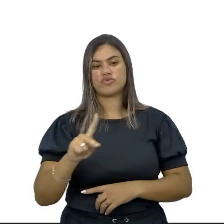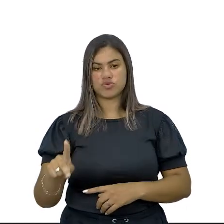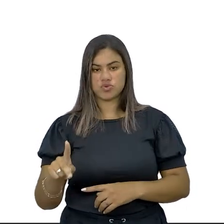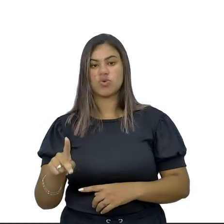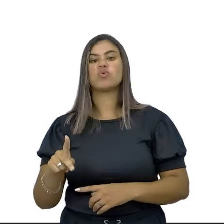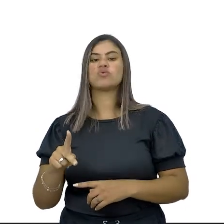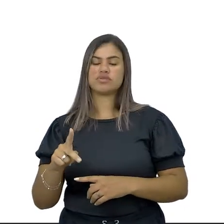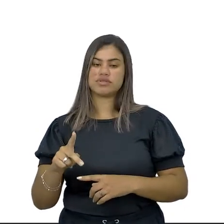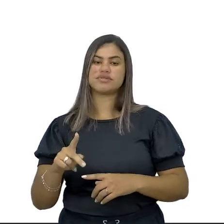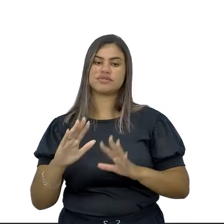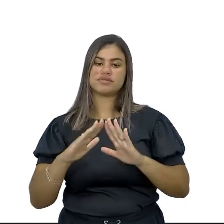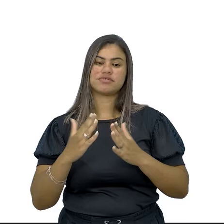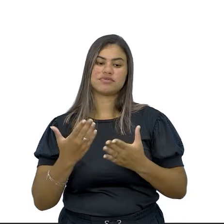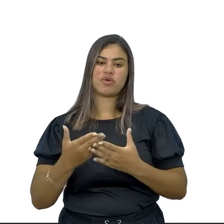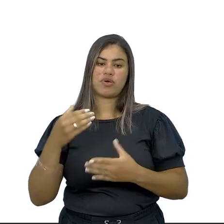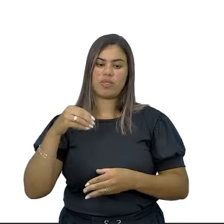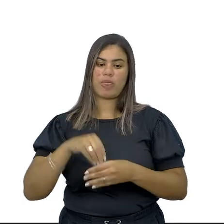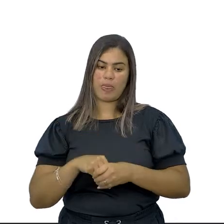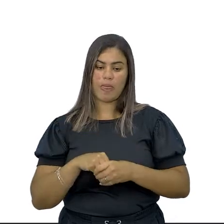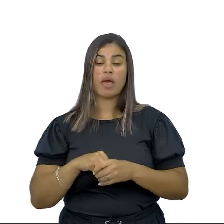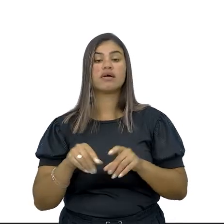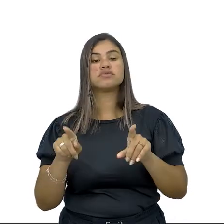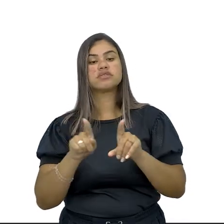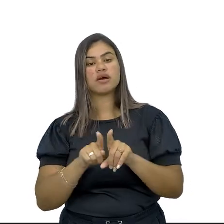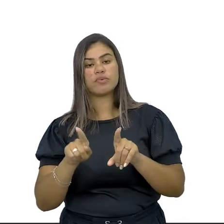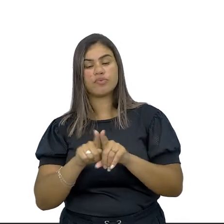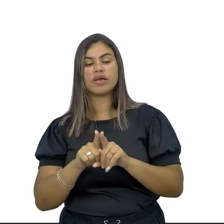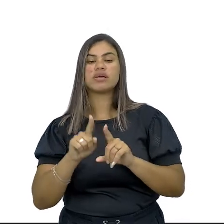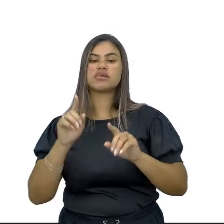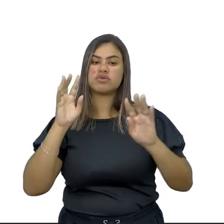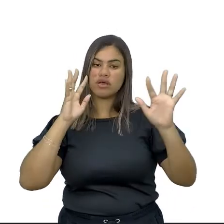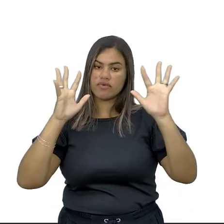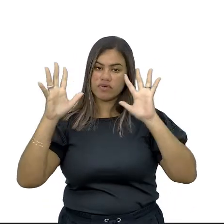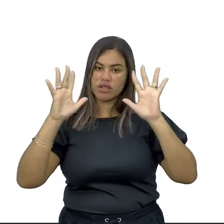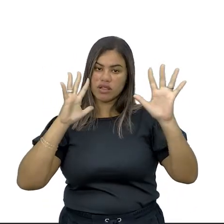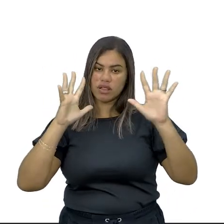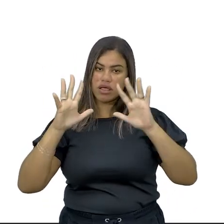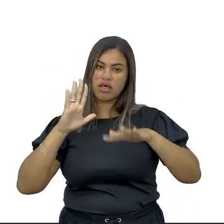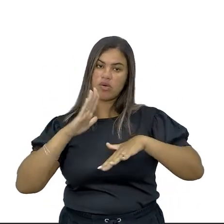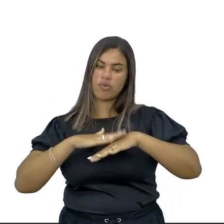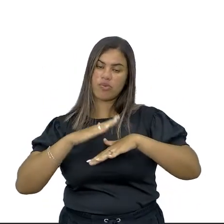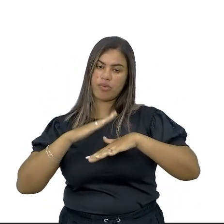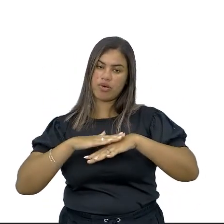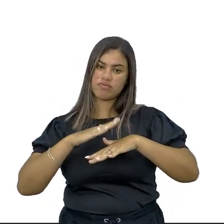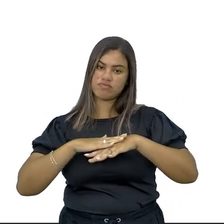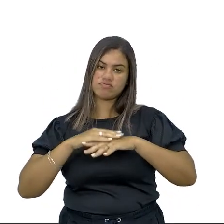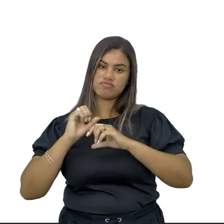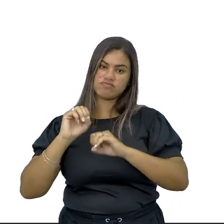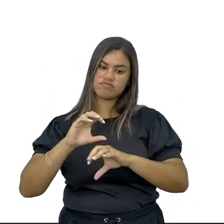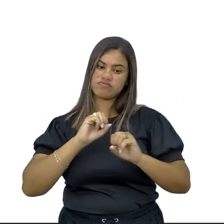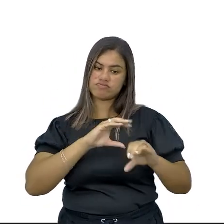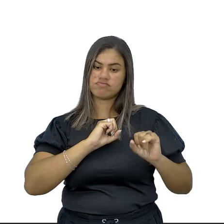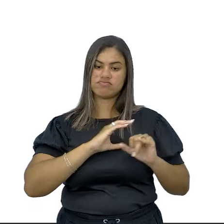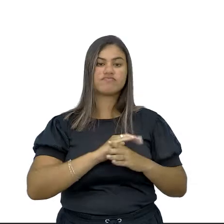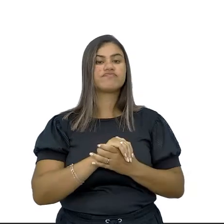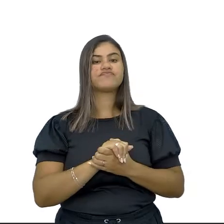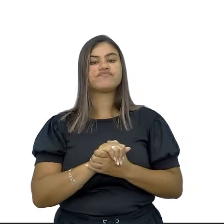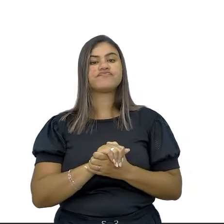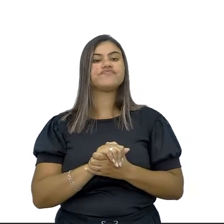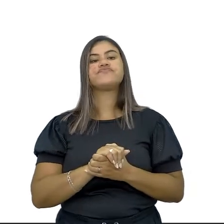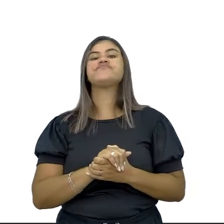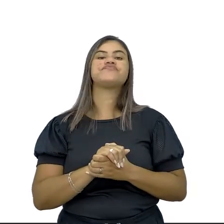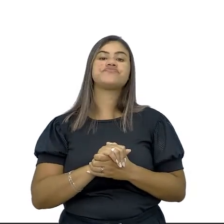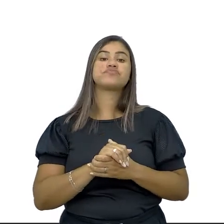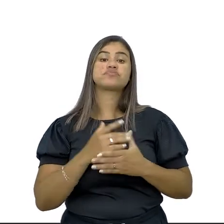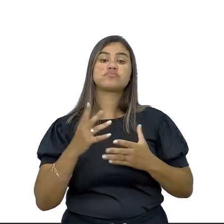uma mesma unidade escolar, bem como na reflexão sobre a nossa prática docente, né? É um tema que nós já